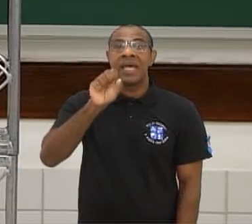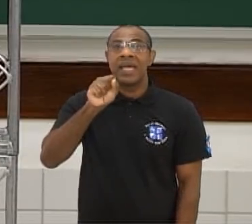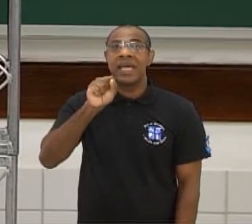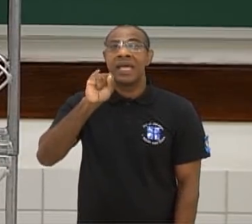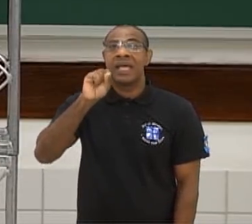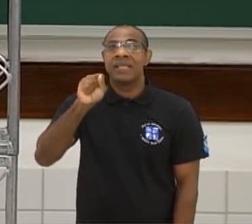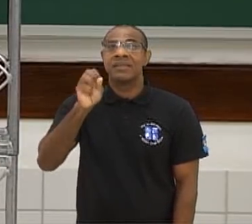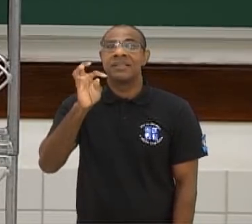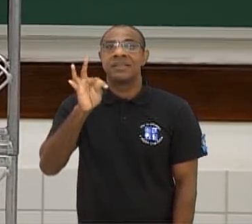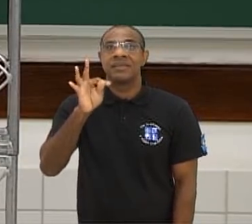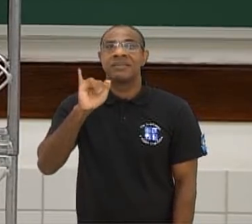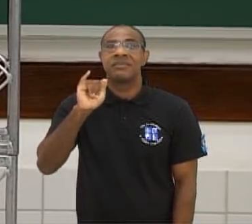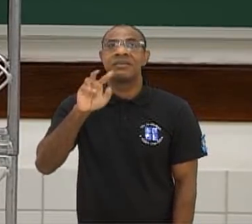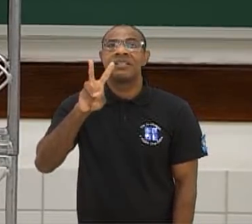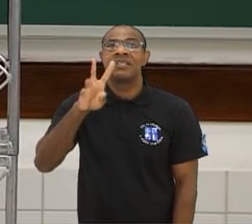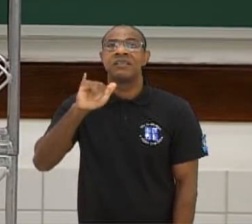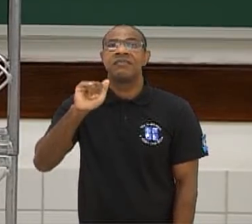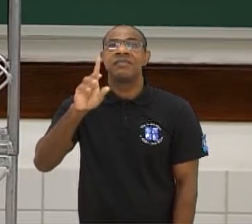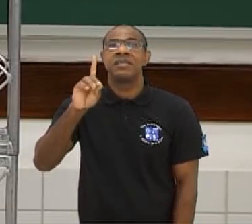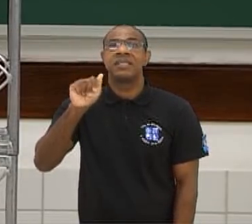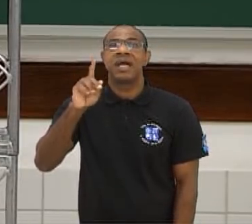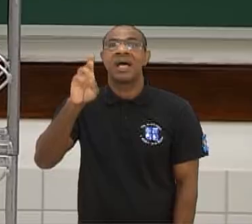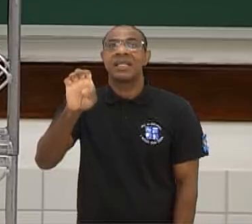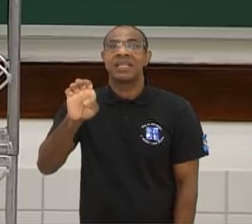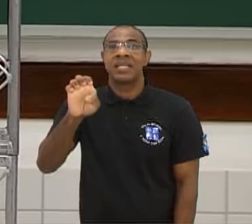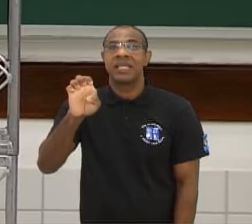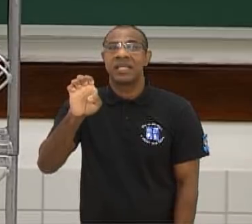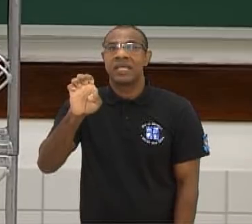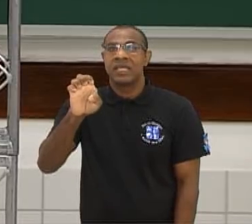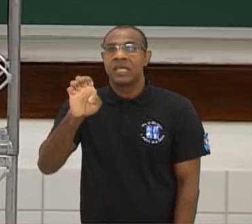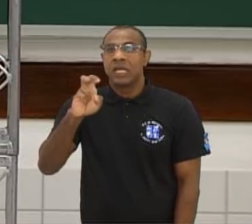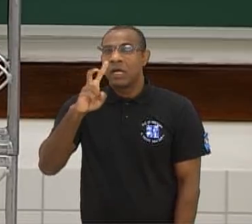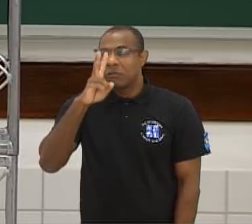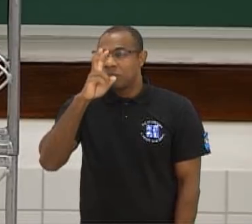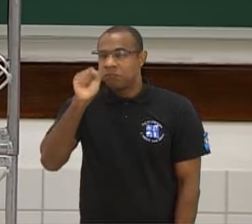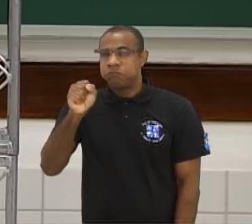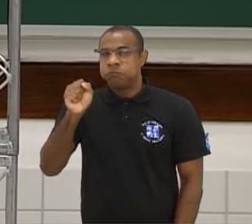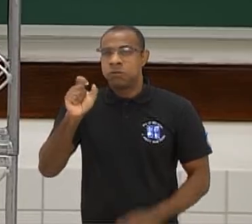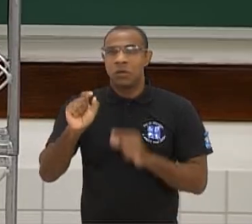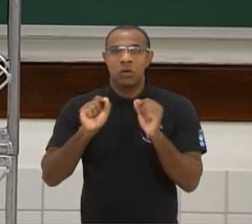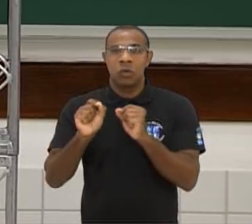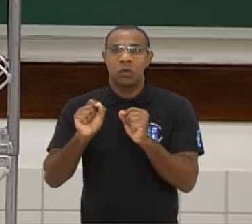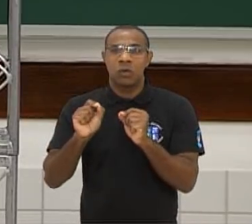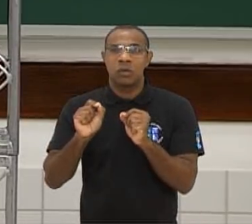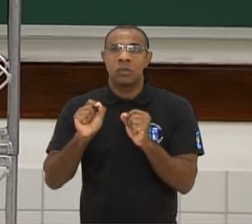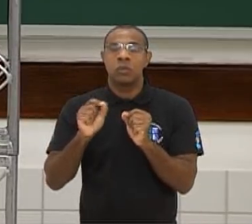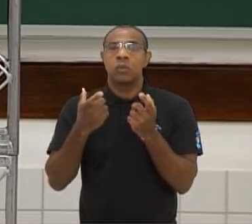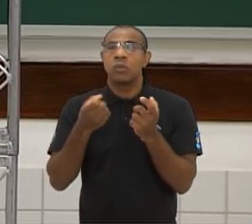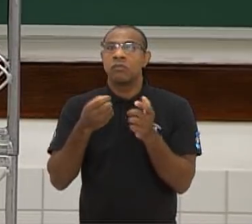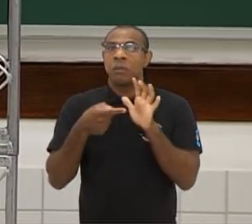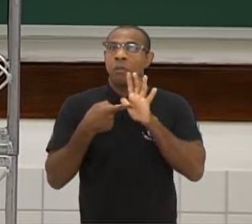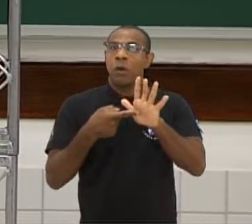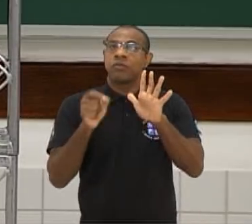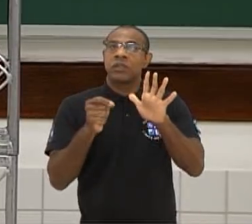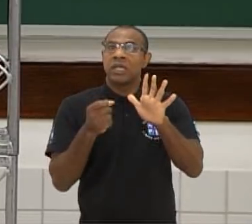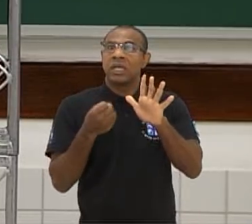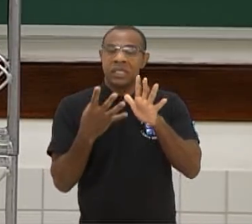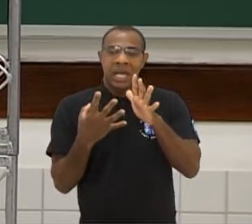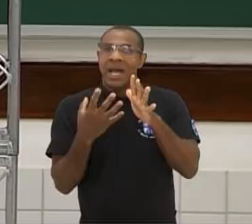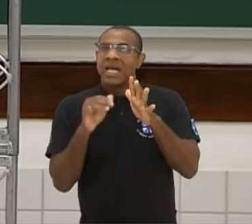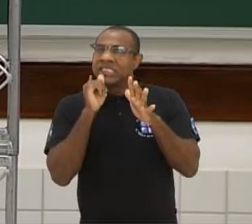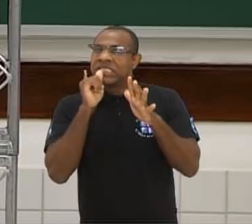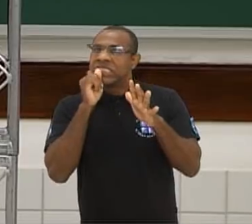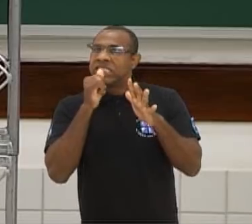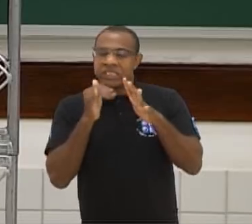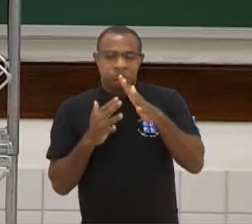resistividade. A resistividade, ela vai mostrar para a gente o quão suscetível à passagem de corrente